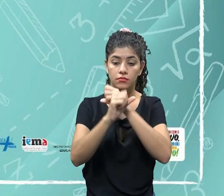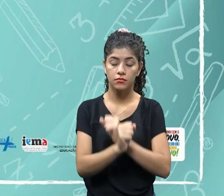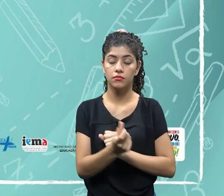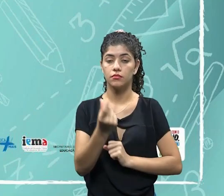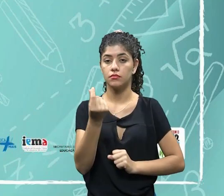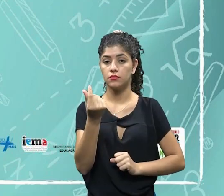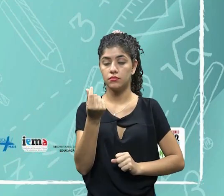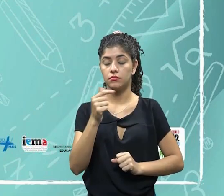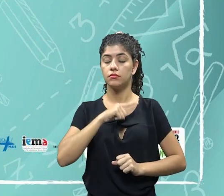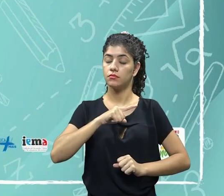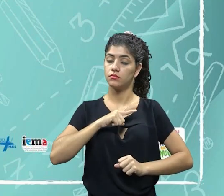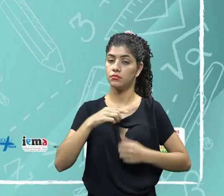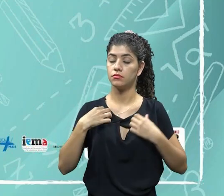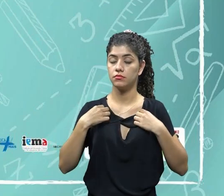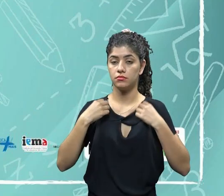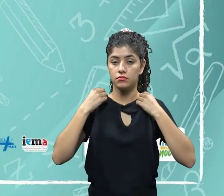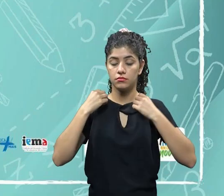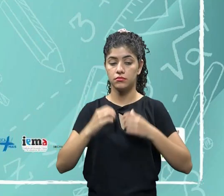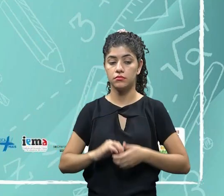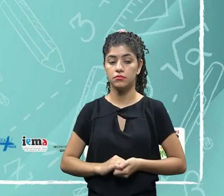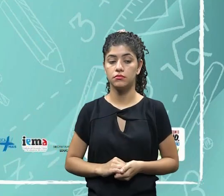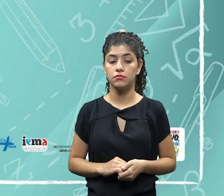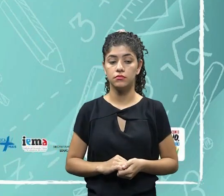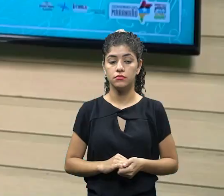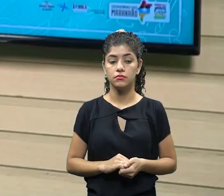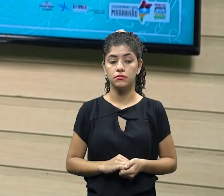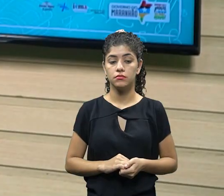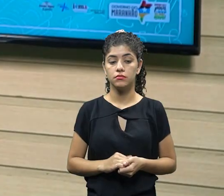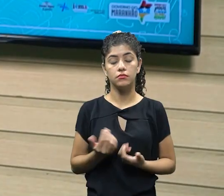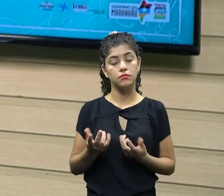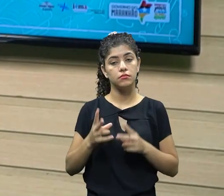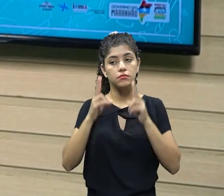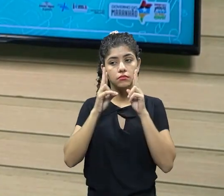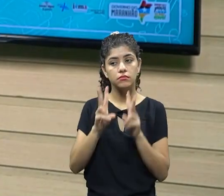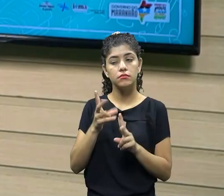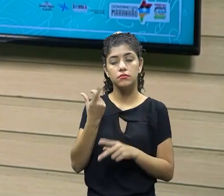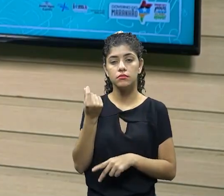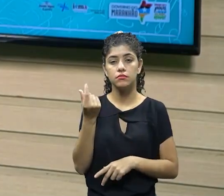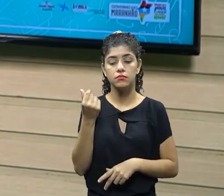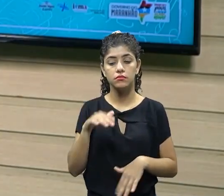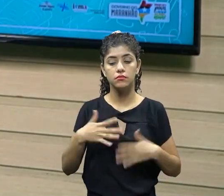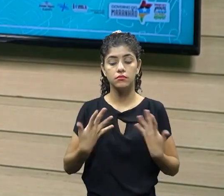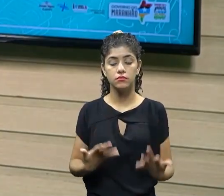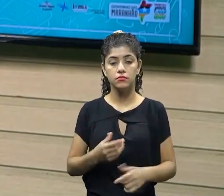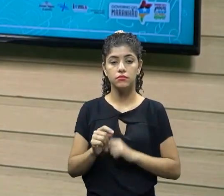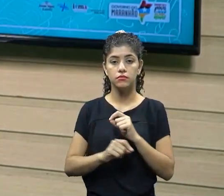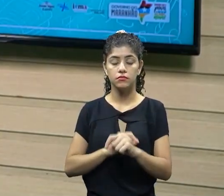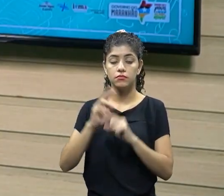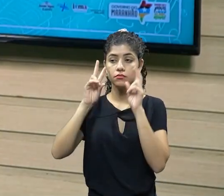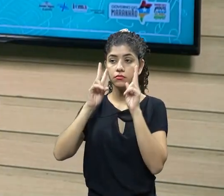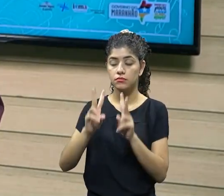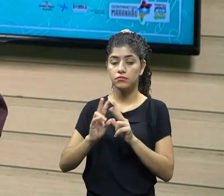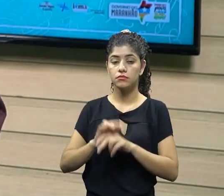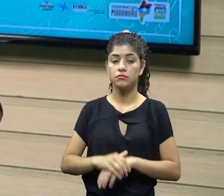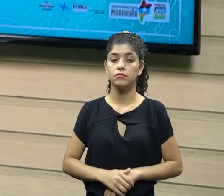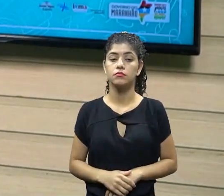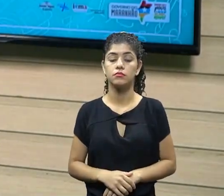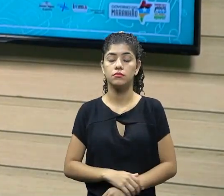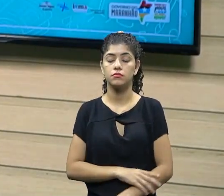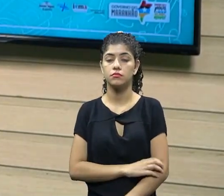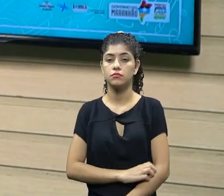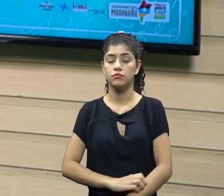empresa tem. Previsões financeiras. Como é previsão? Professor, adivinho? Não, previsão financeira é exatamente você